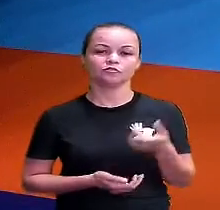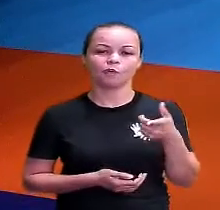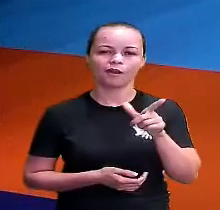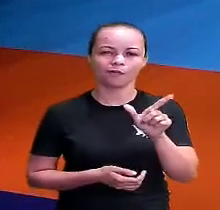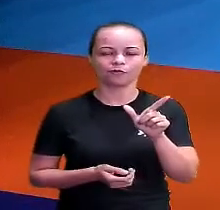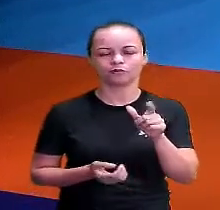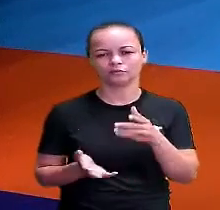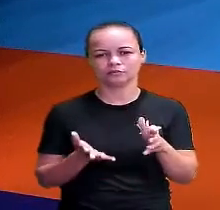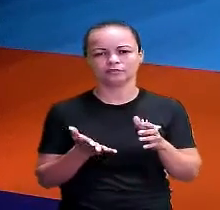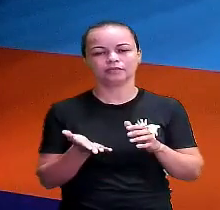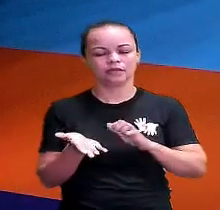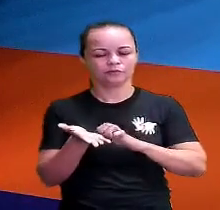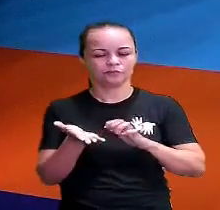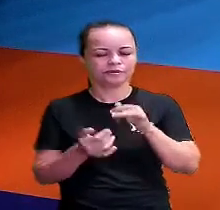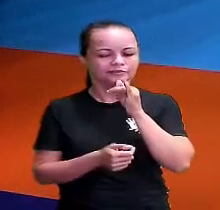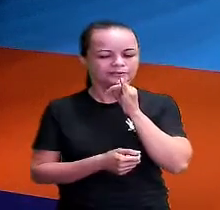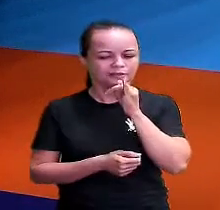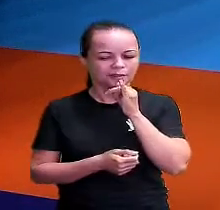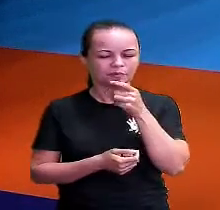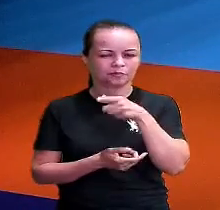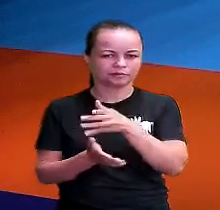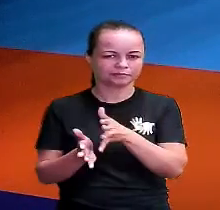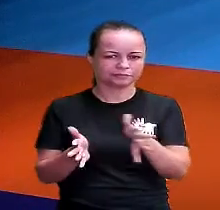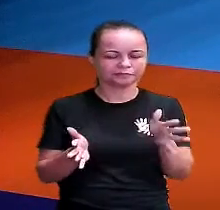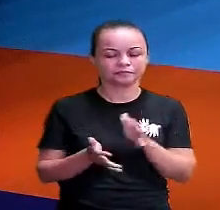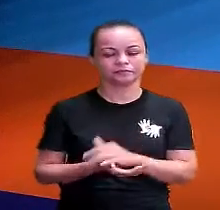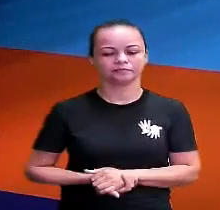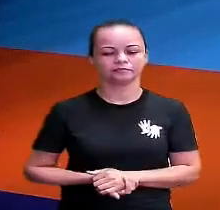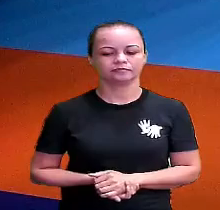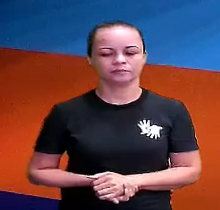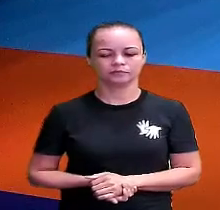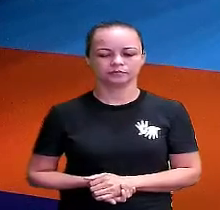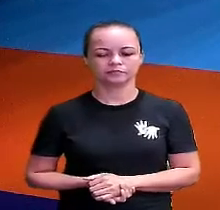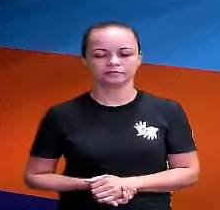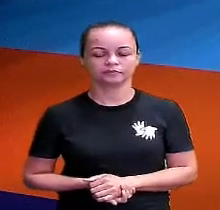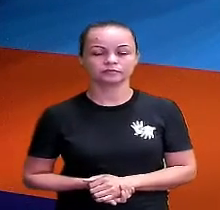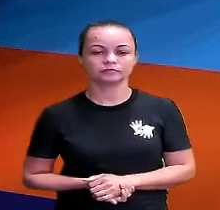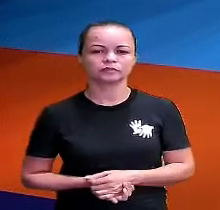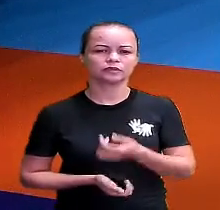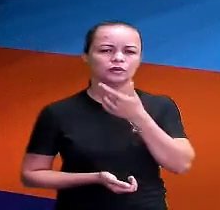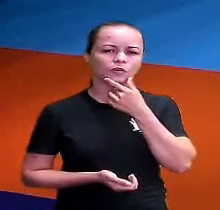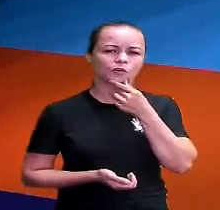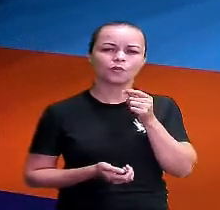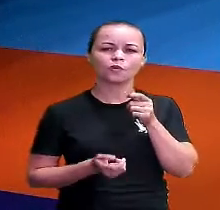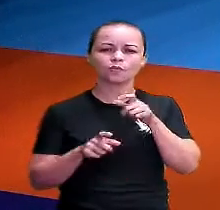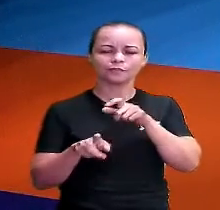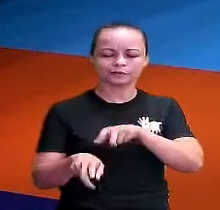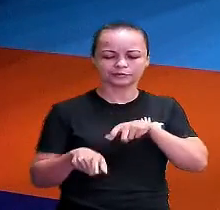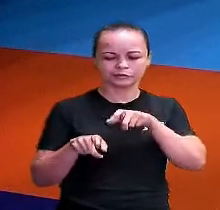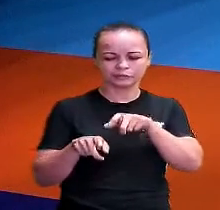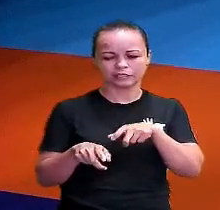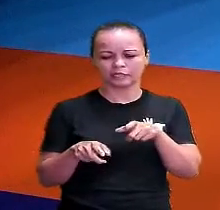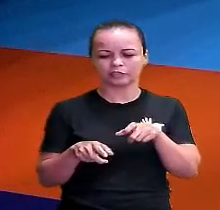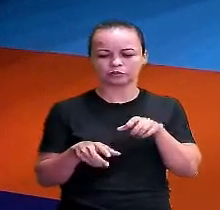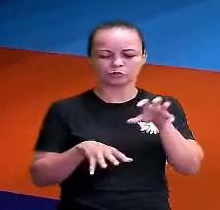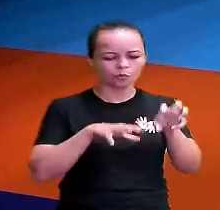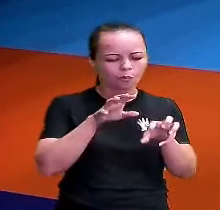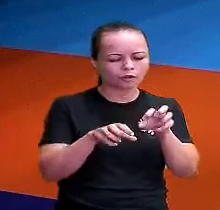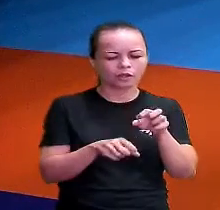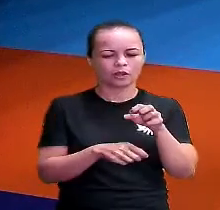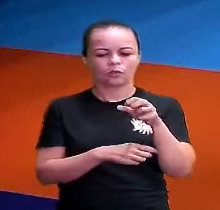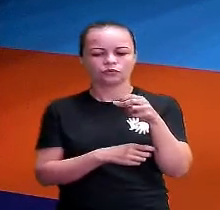um exemplozinho para a gente seguir, tá? Um fazendeiro colheu